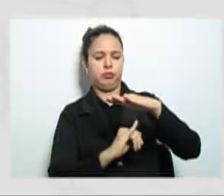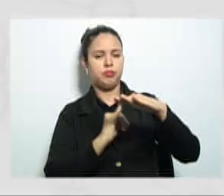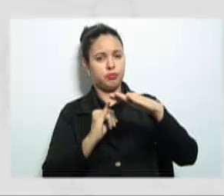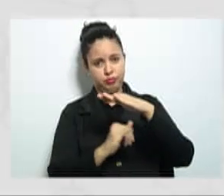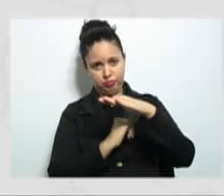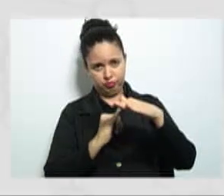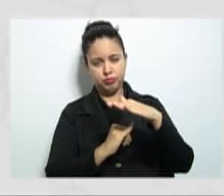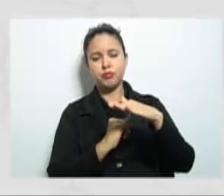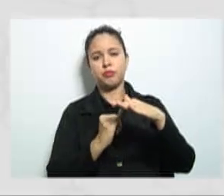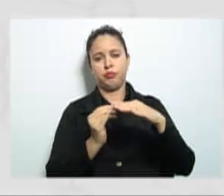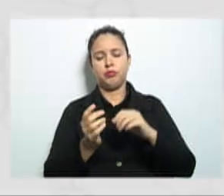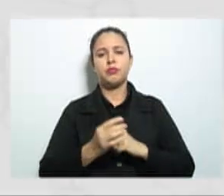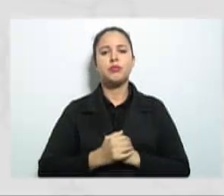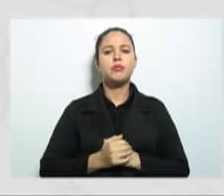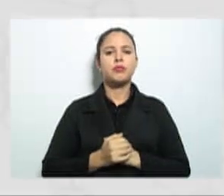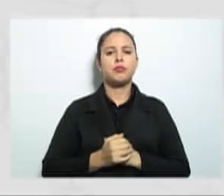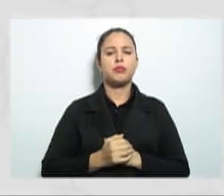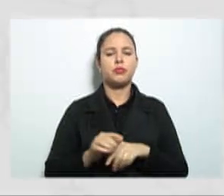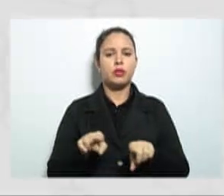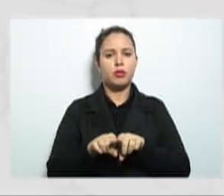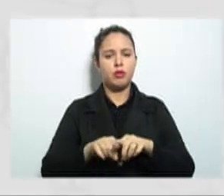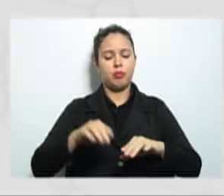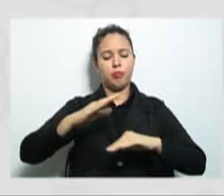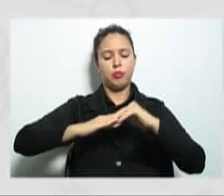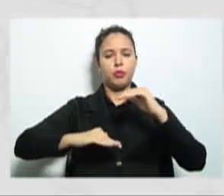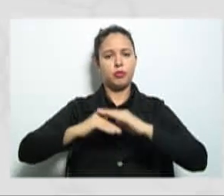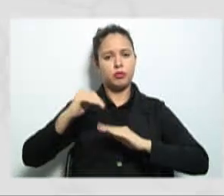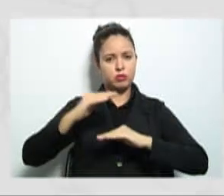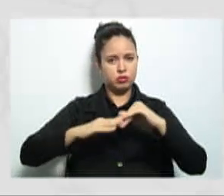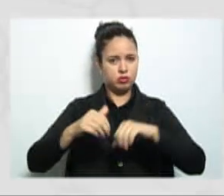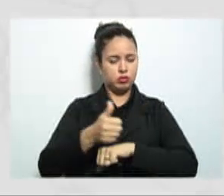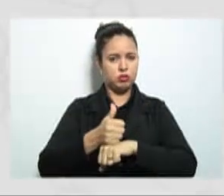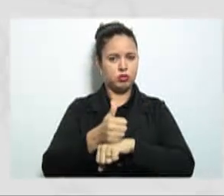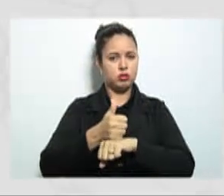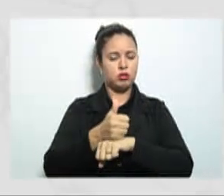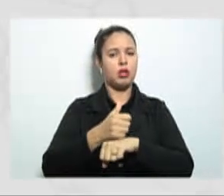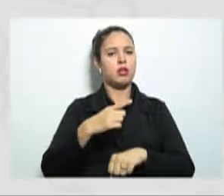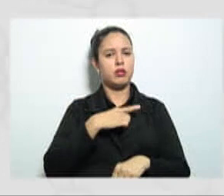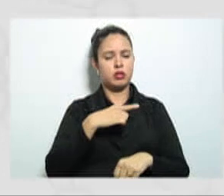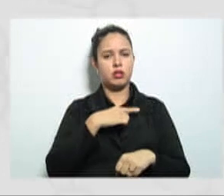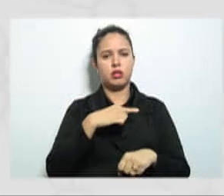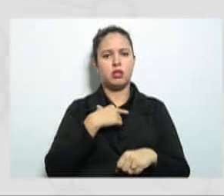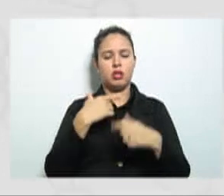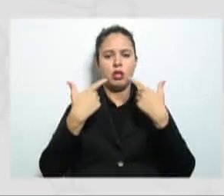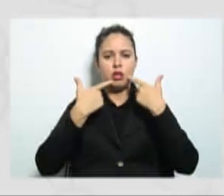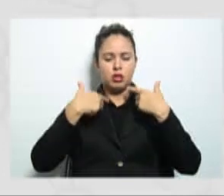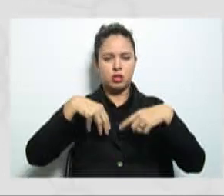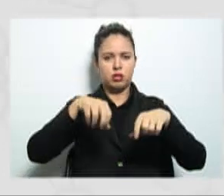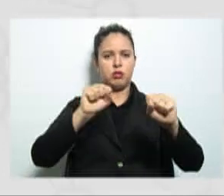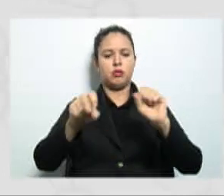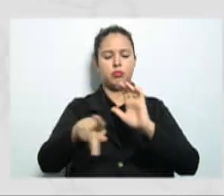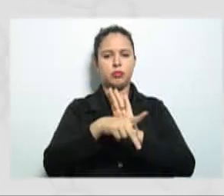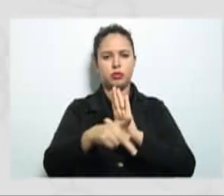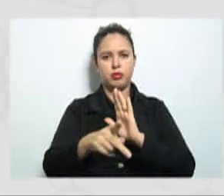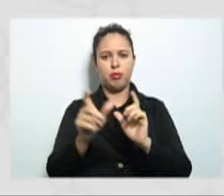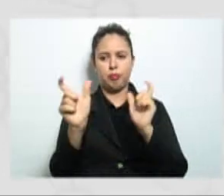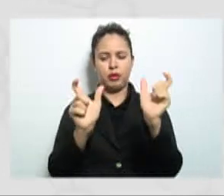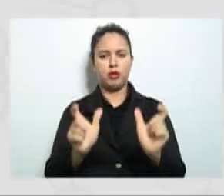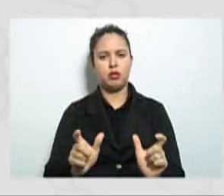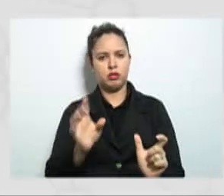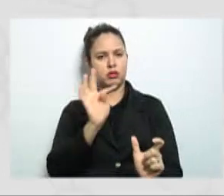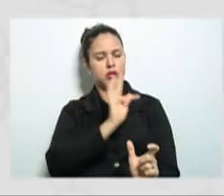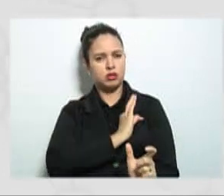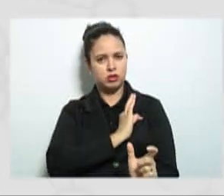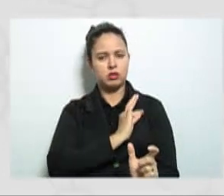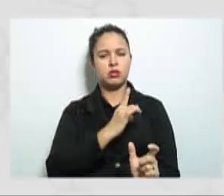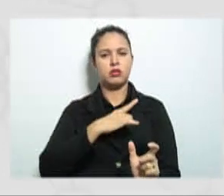coloquial. Também vai depender da profissão, porque cada profissão exige os seus termos técnicos. Então, o médico tem